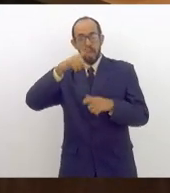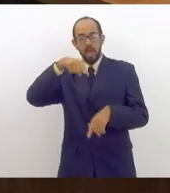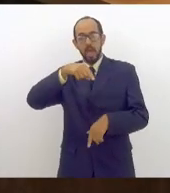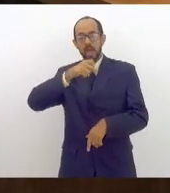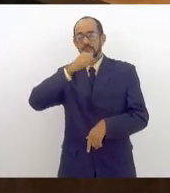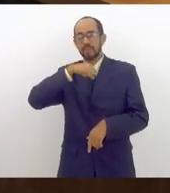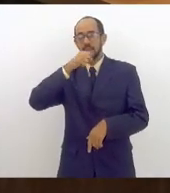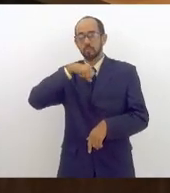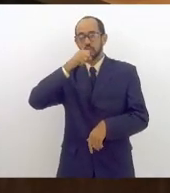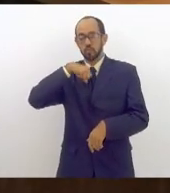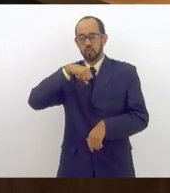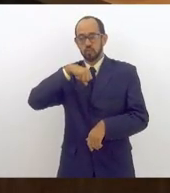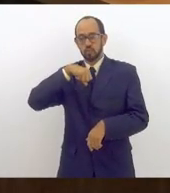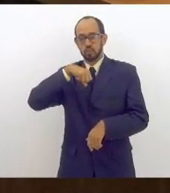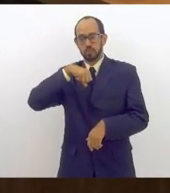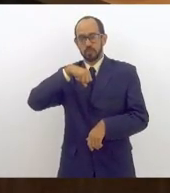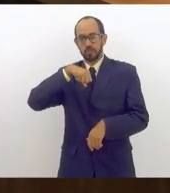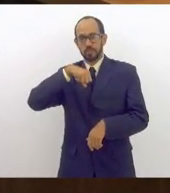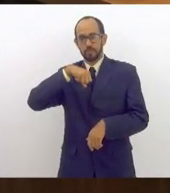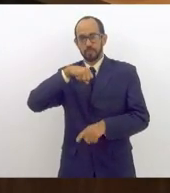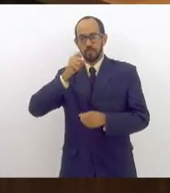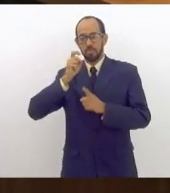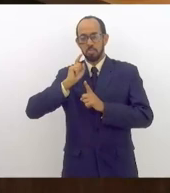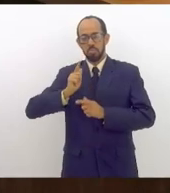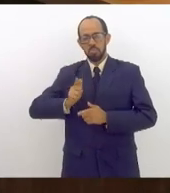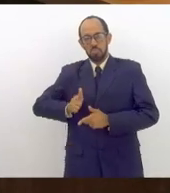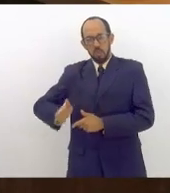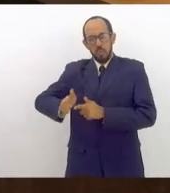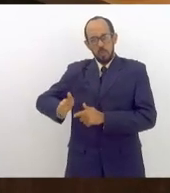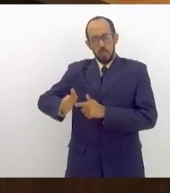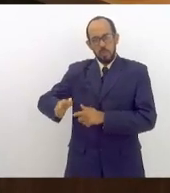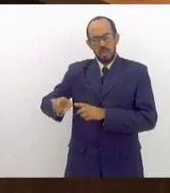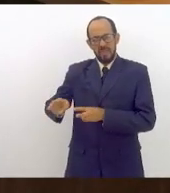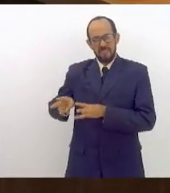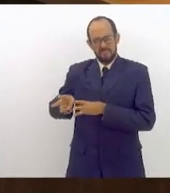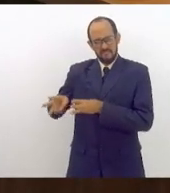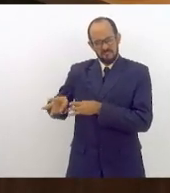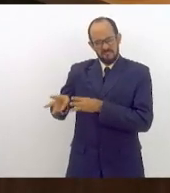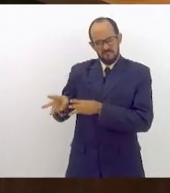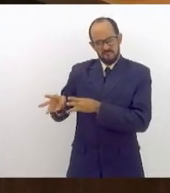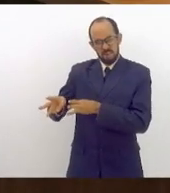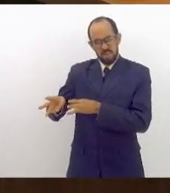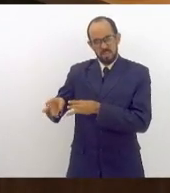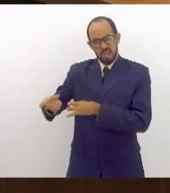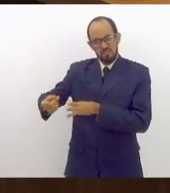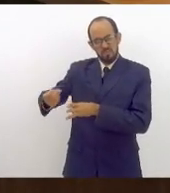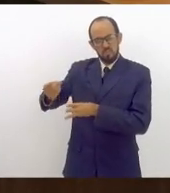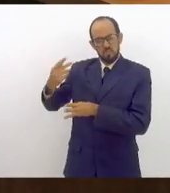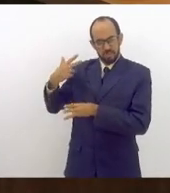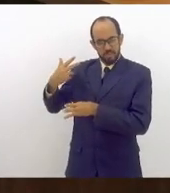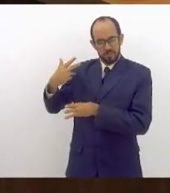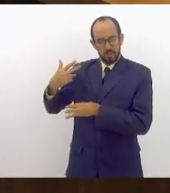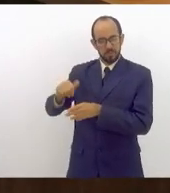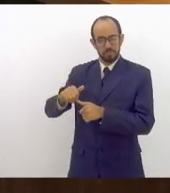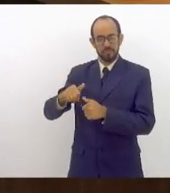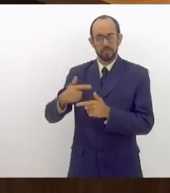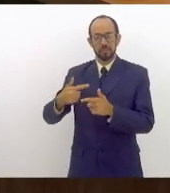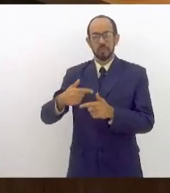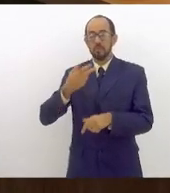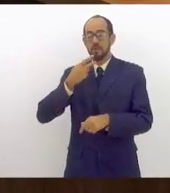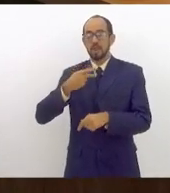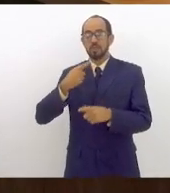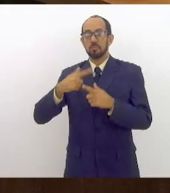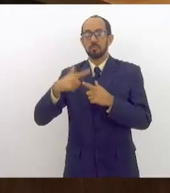Está aí atentando desde o início dos tempos. Estou dizendo isso, senhor presidente, porque o deputado